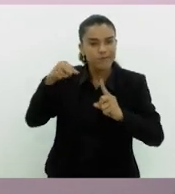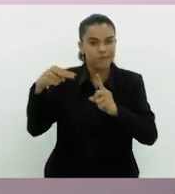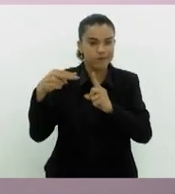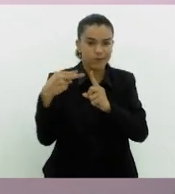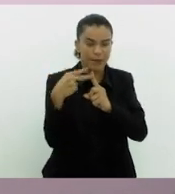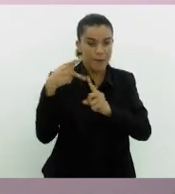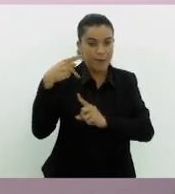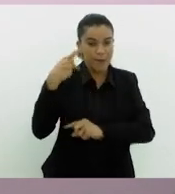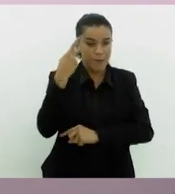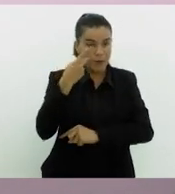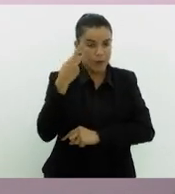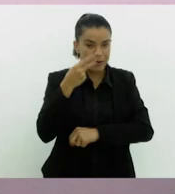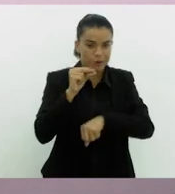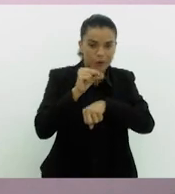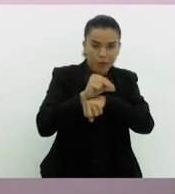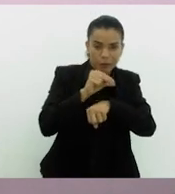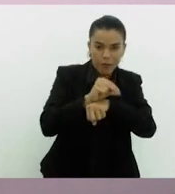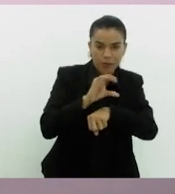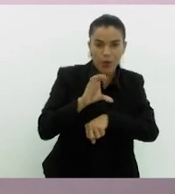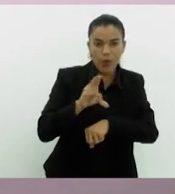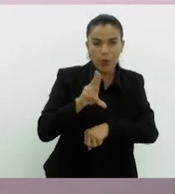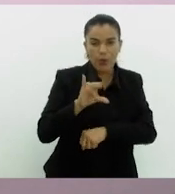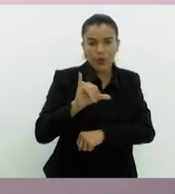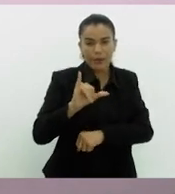da política de cuidado, porque